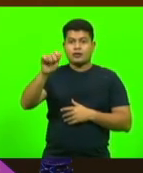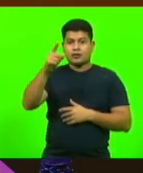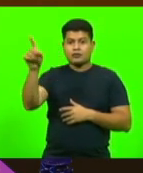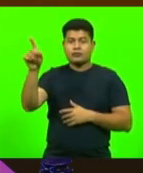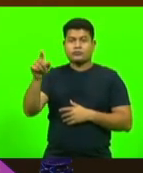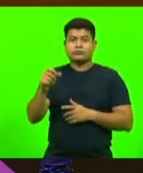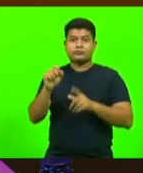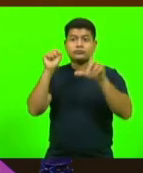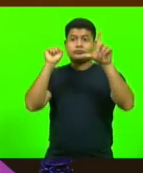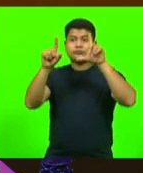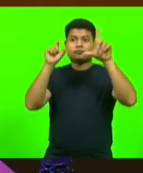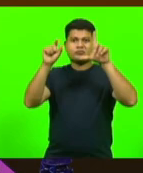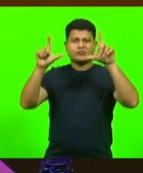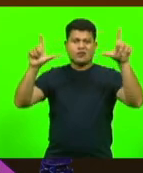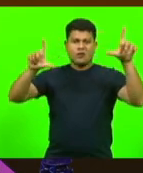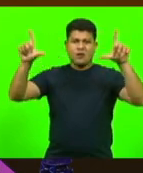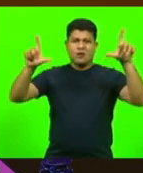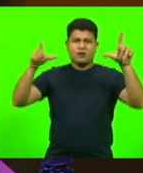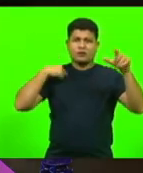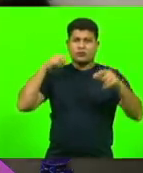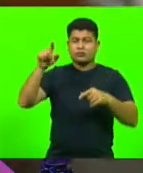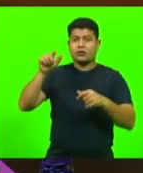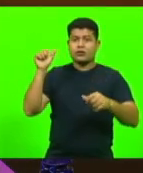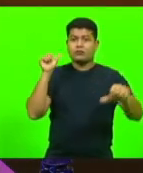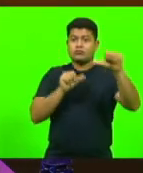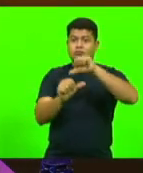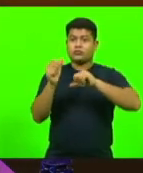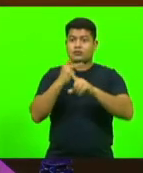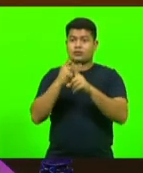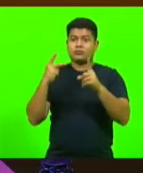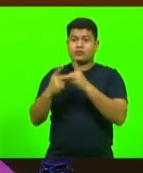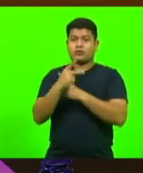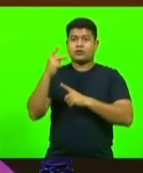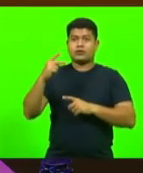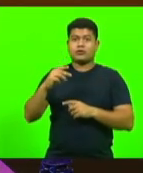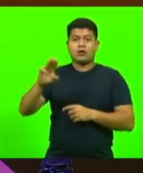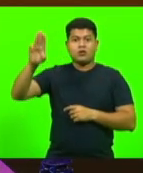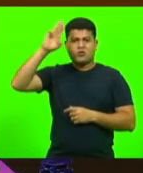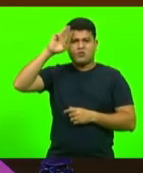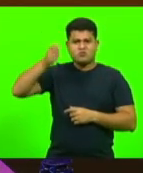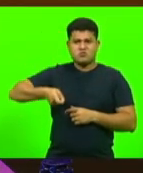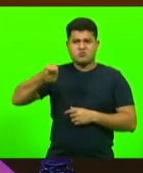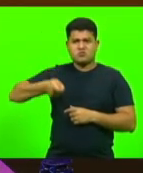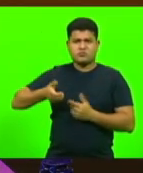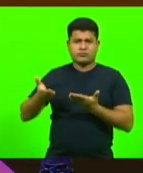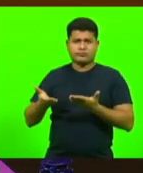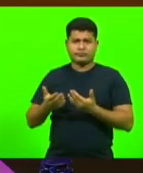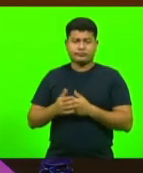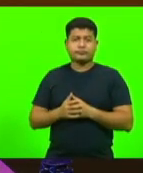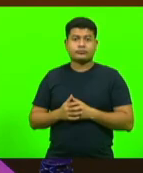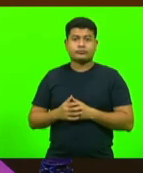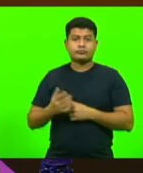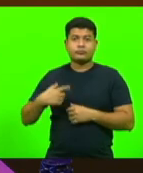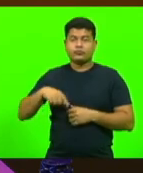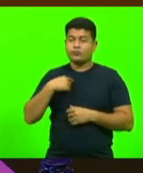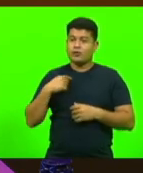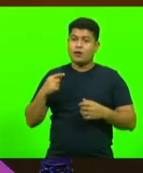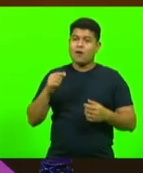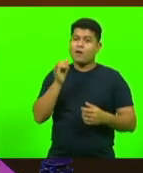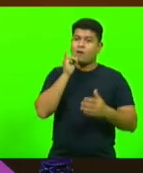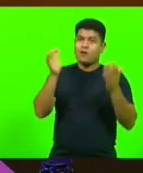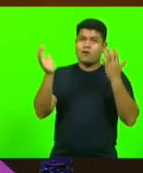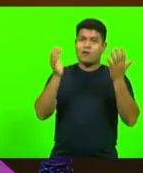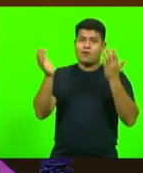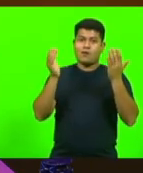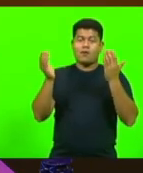no Globo que ela chamou de a reforma do projeto autoritário ela ela fez essa ilusão então a gente tá citando a Miriam